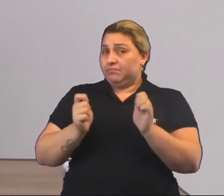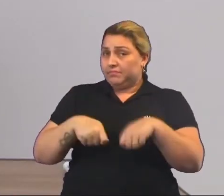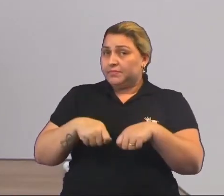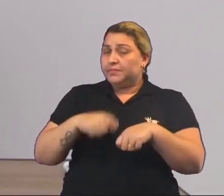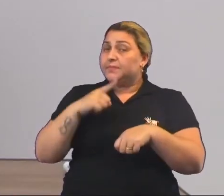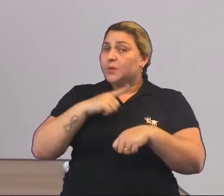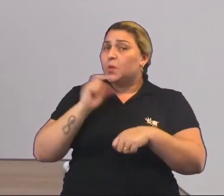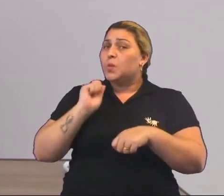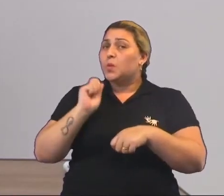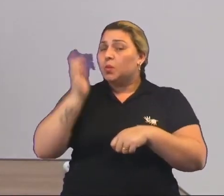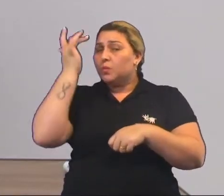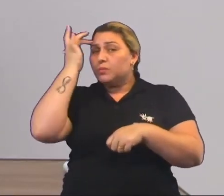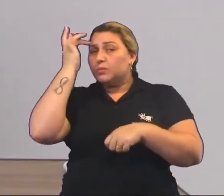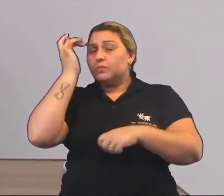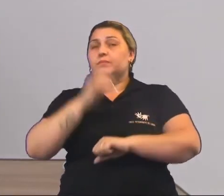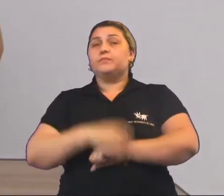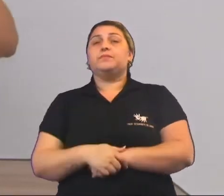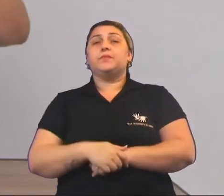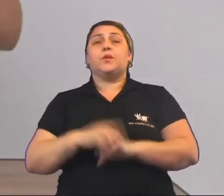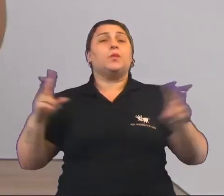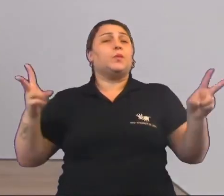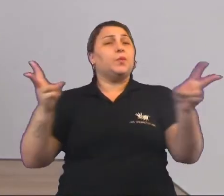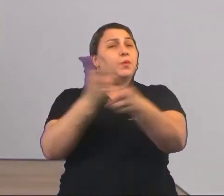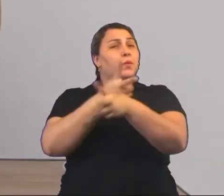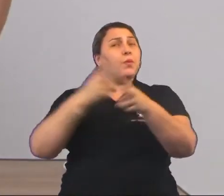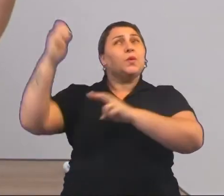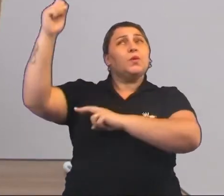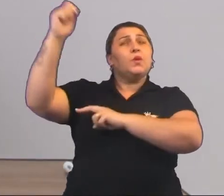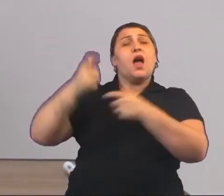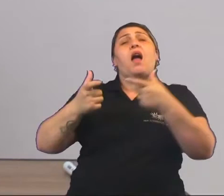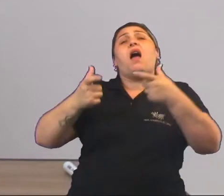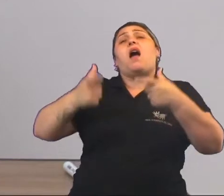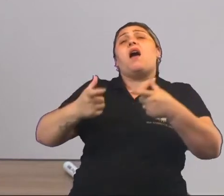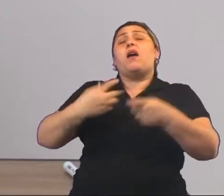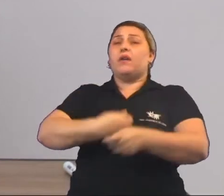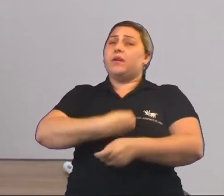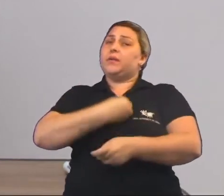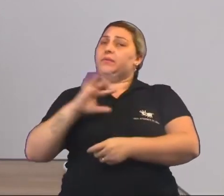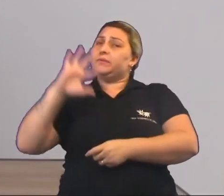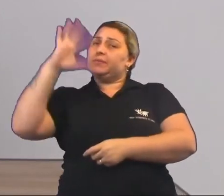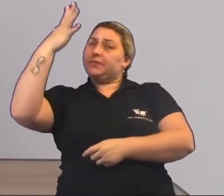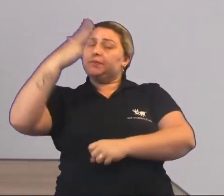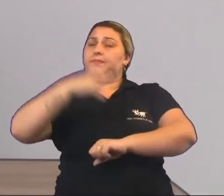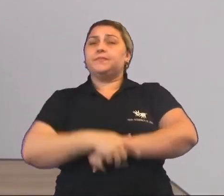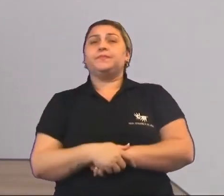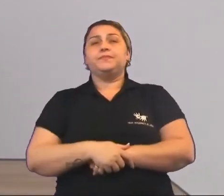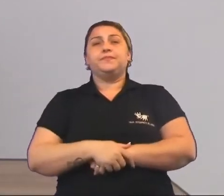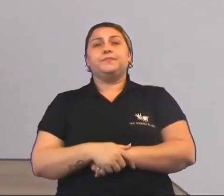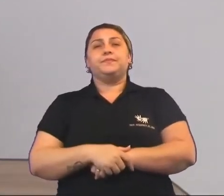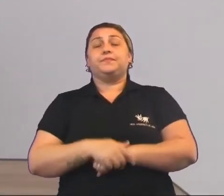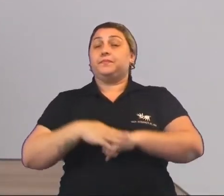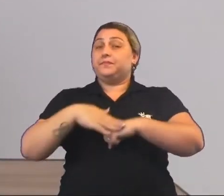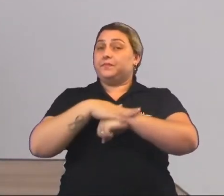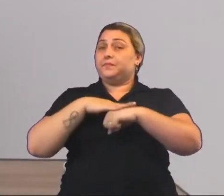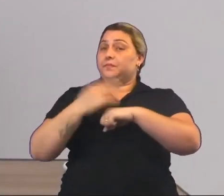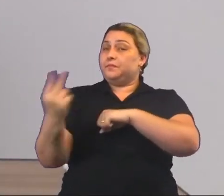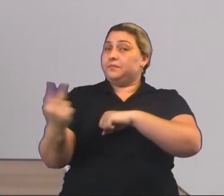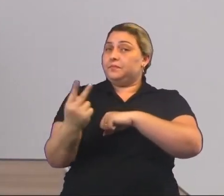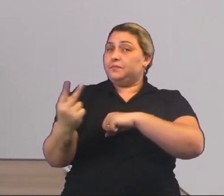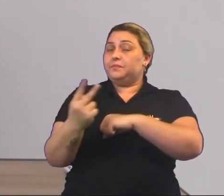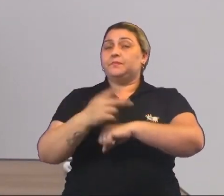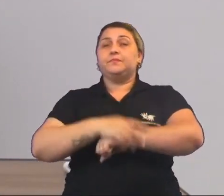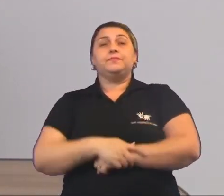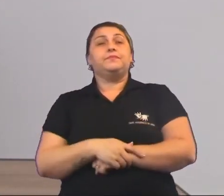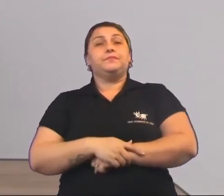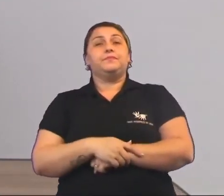dá? O que você acha? O vento e o sol, onde era que estava acontecendo então essa disputa, essa conversa ali